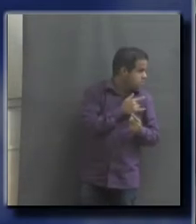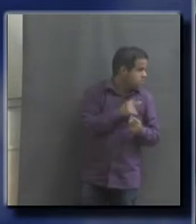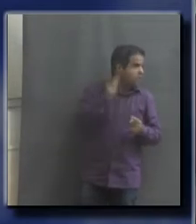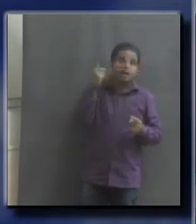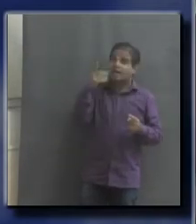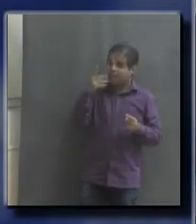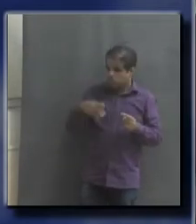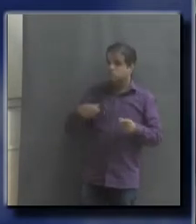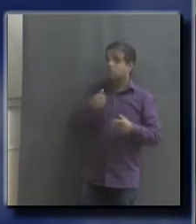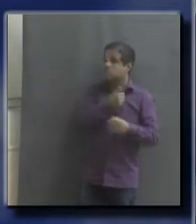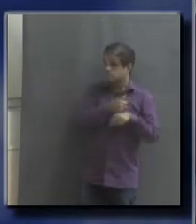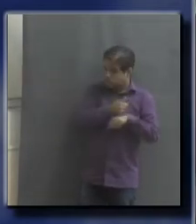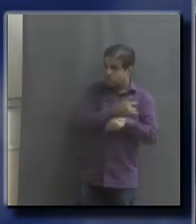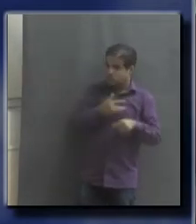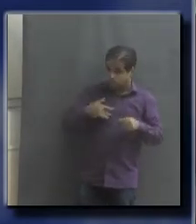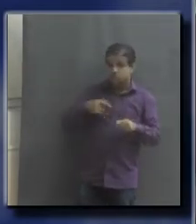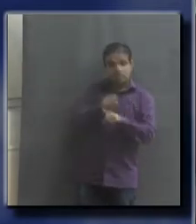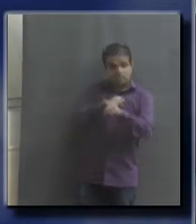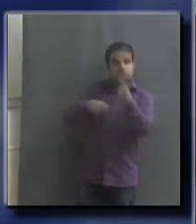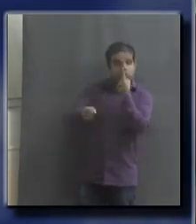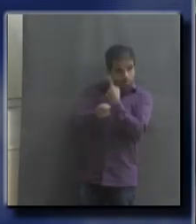profissões de saúde, assistência social,